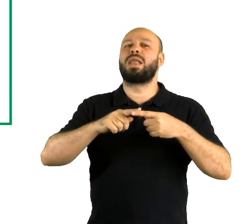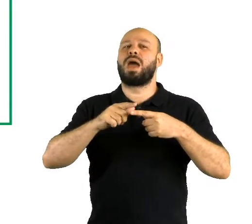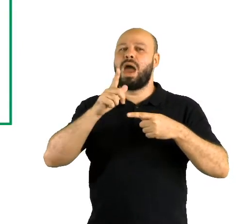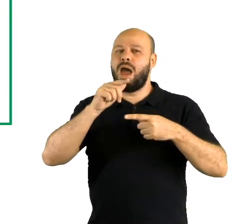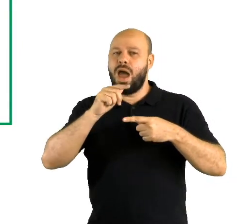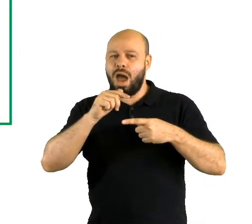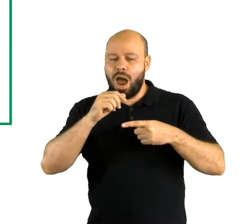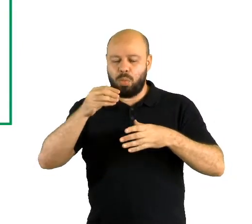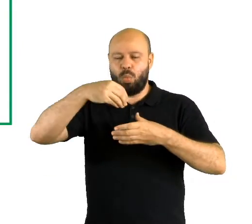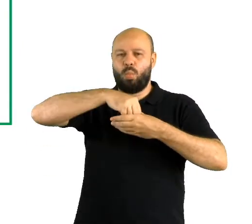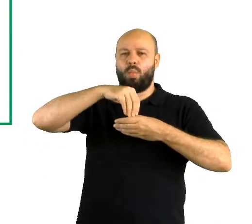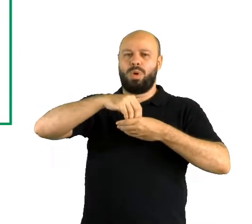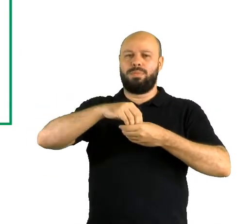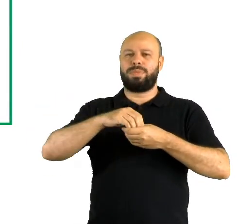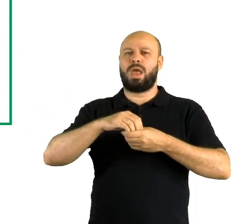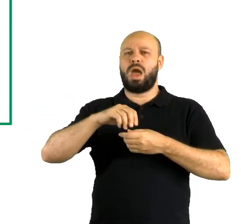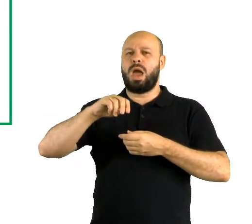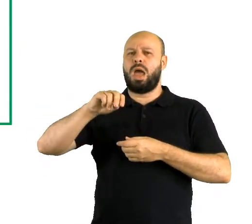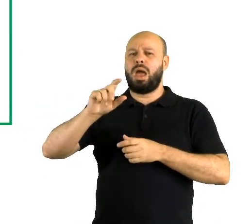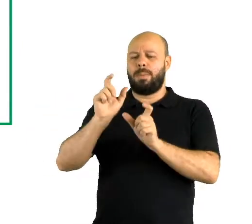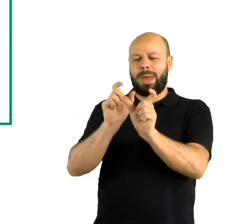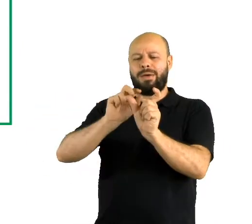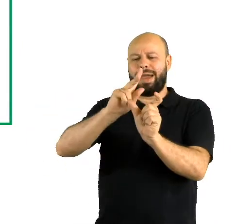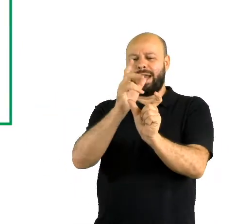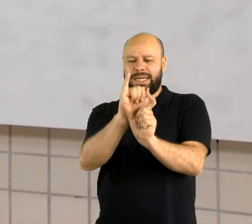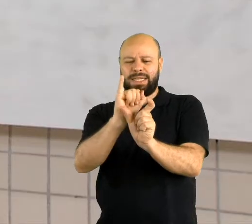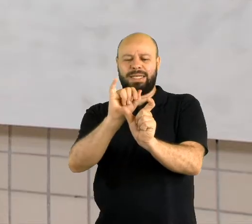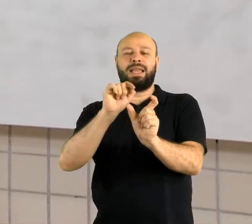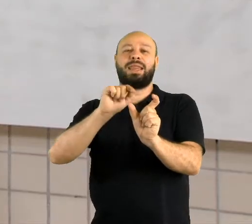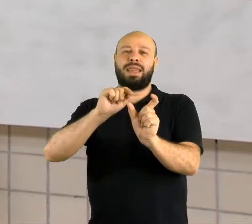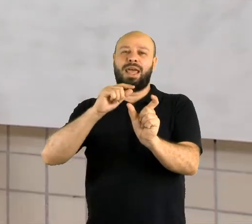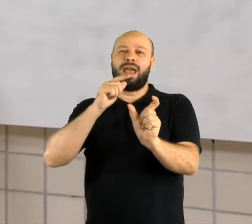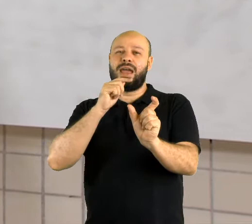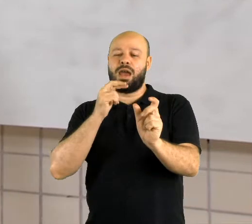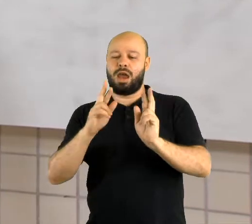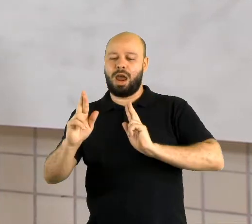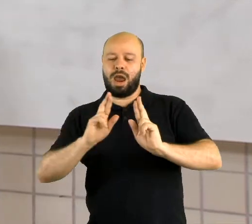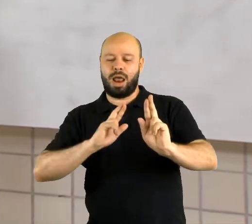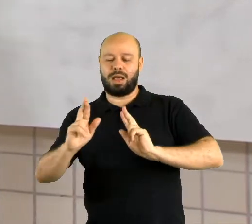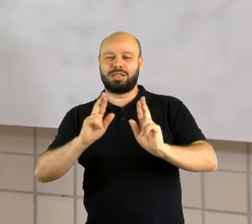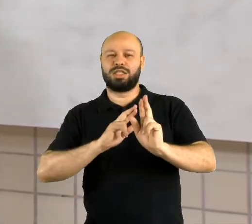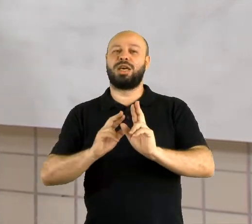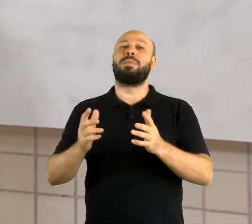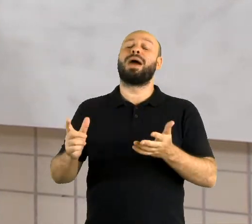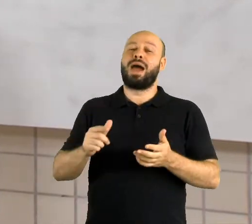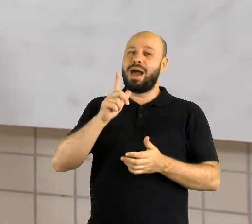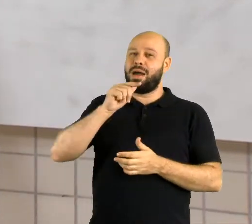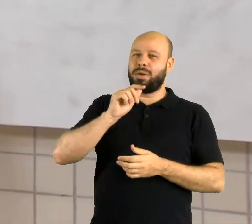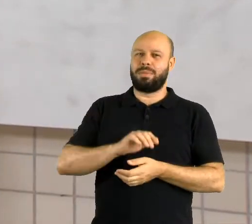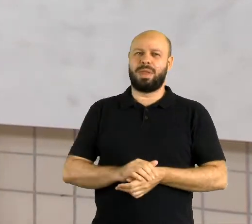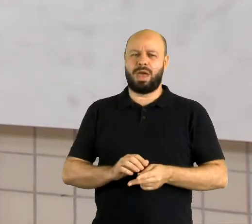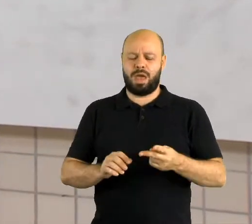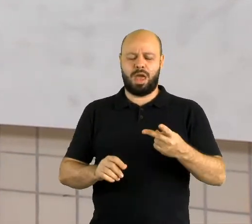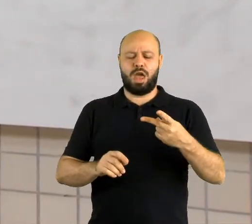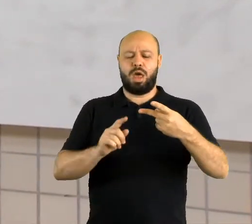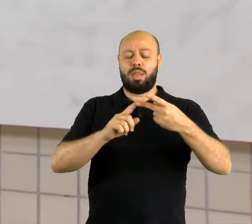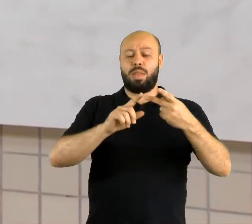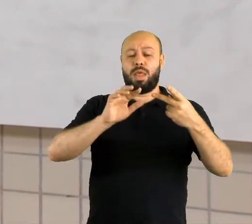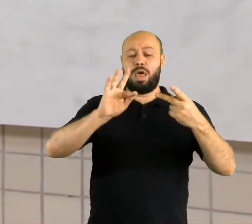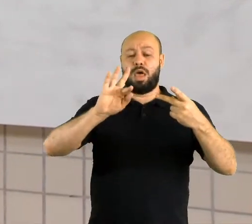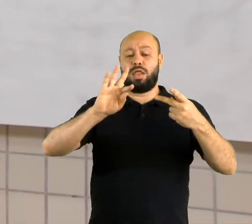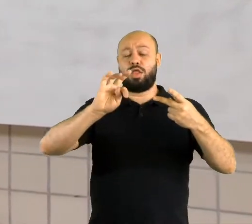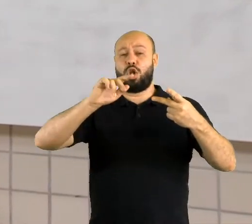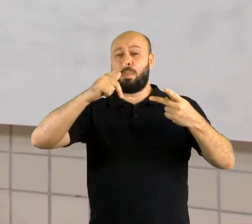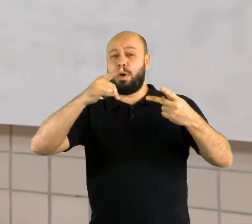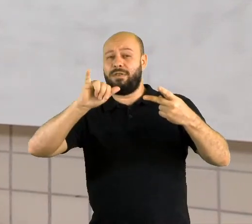tem hidro é que tem relacionado à água. Tropófilas quando elas são